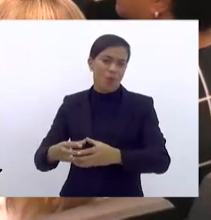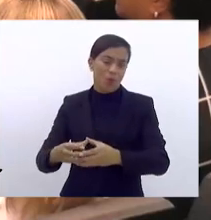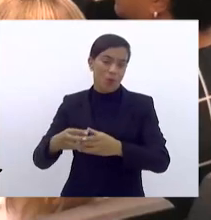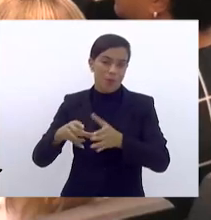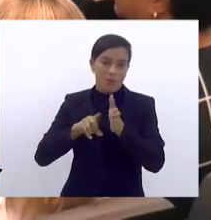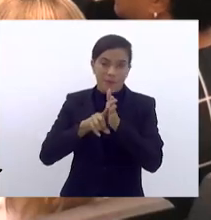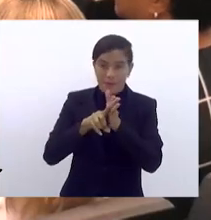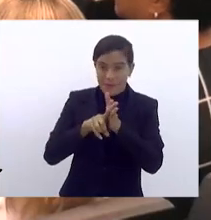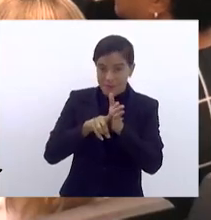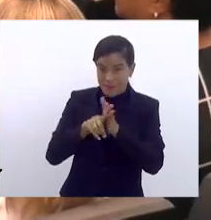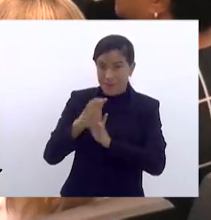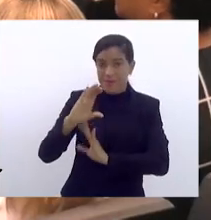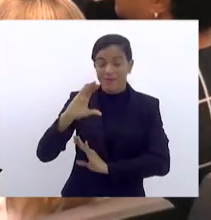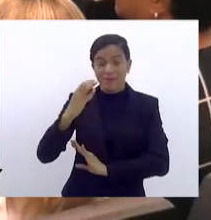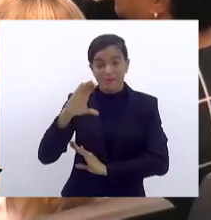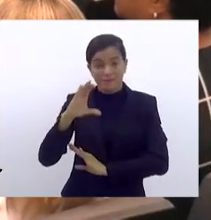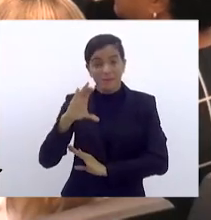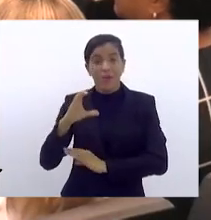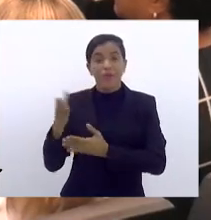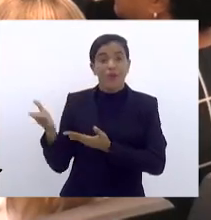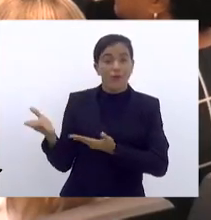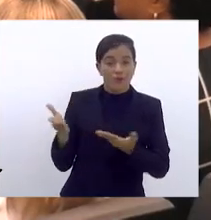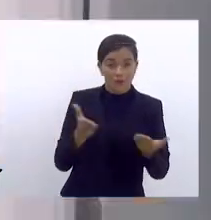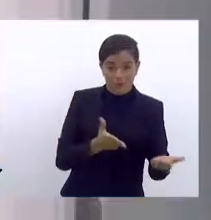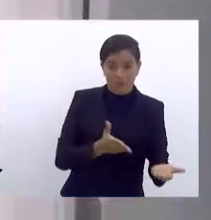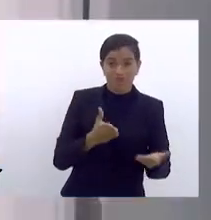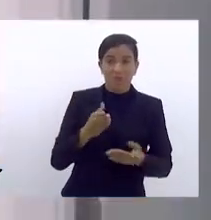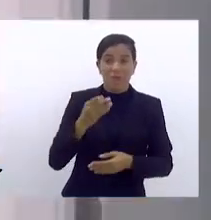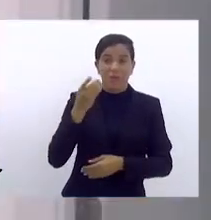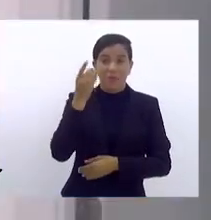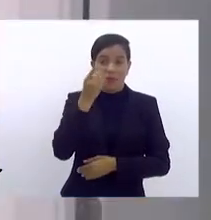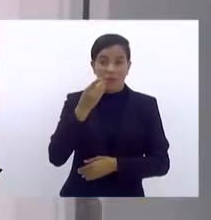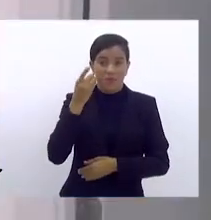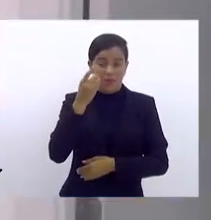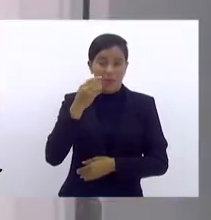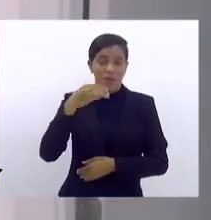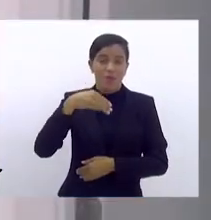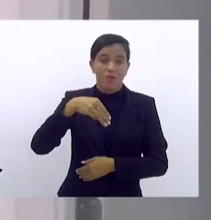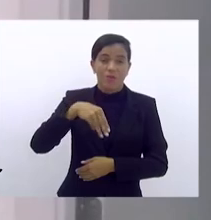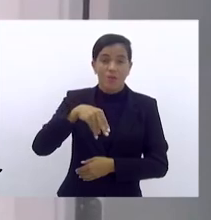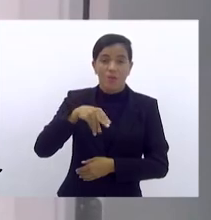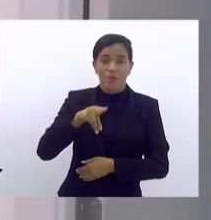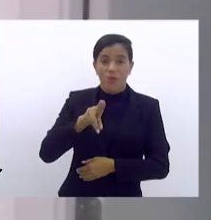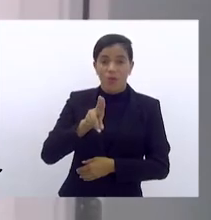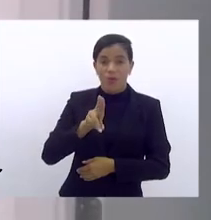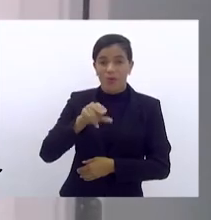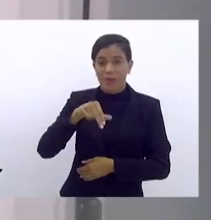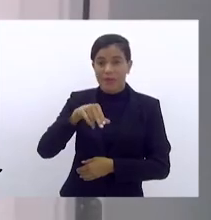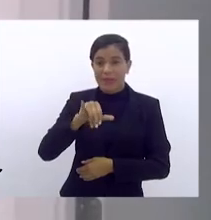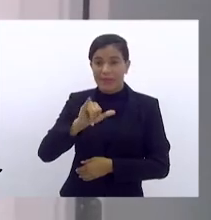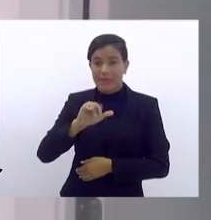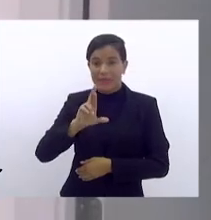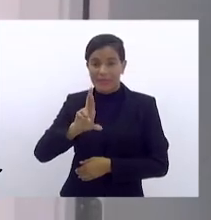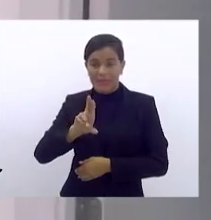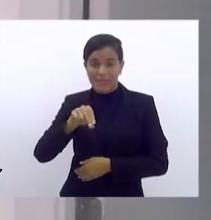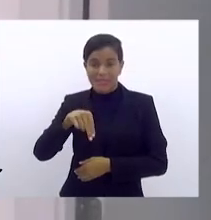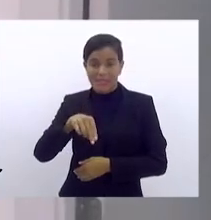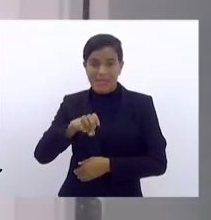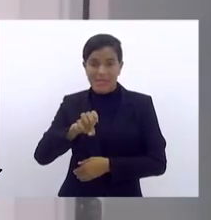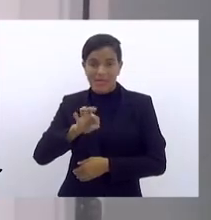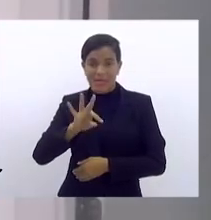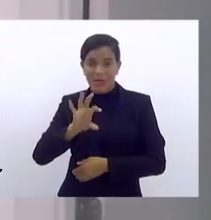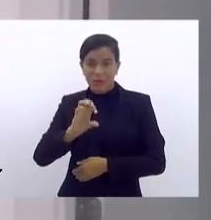gentilmente convidados pelo deputado Munir Neto em reuniões e reflexões coletivas